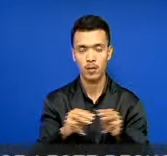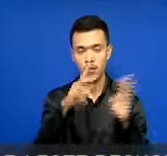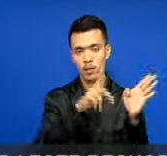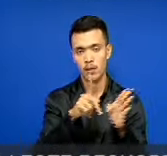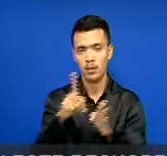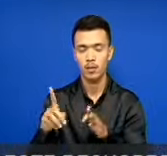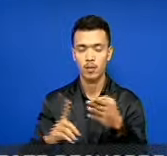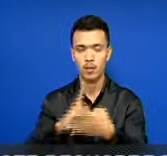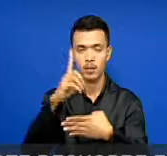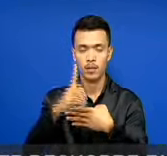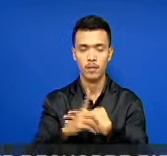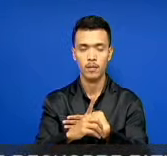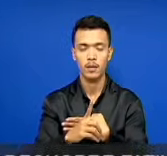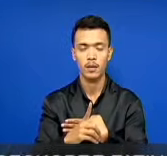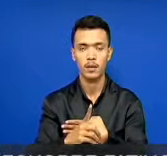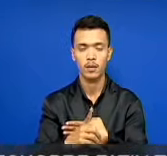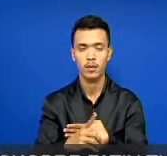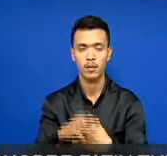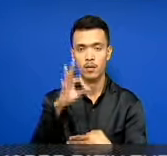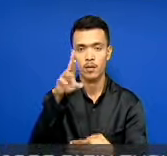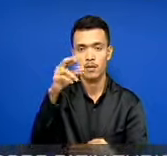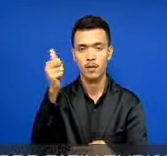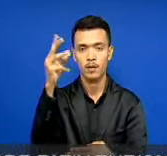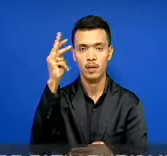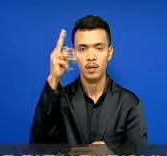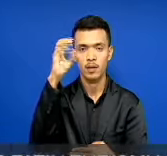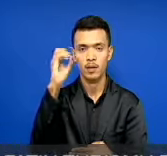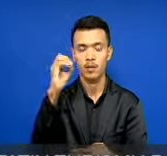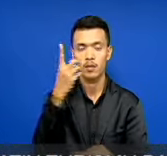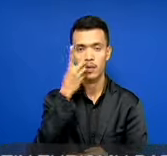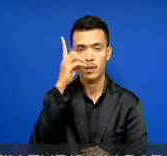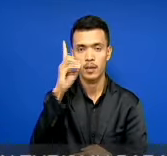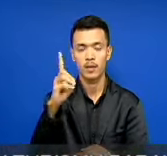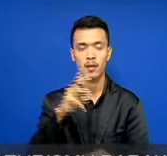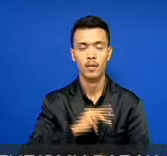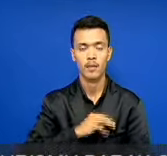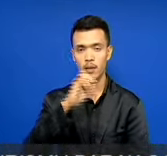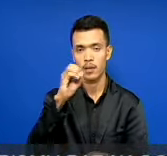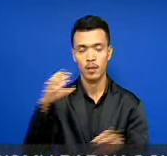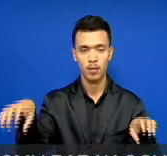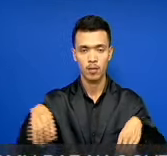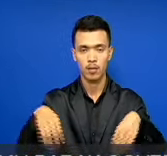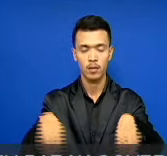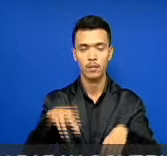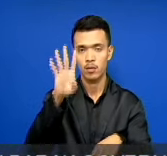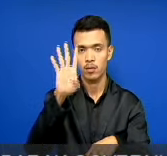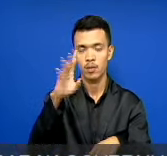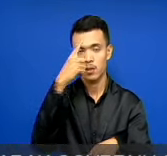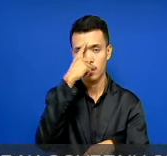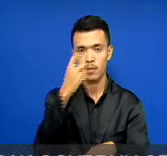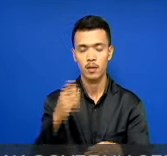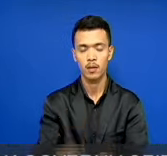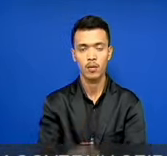Investimento, Desenvolvimento Integrado, Francisco Santos confirma, Metinaro e a projeto HAT, também é